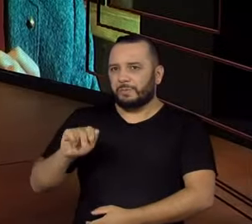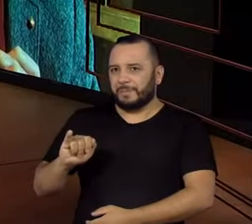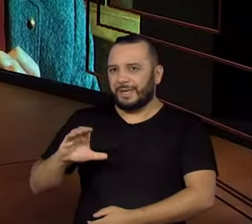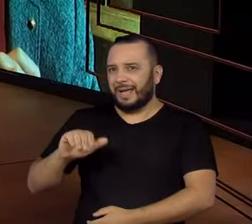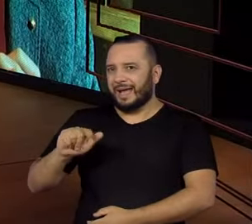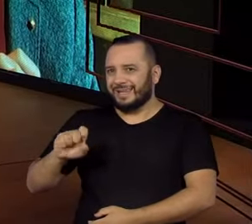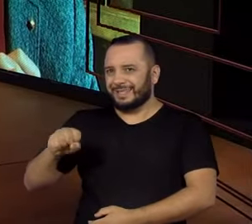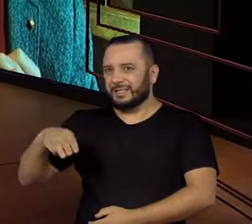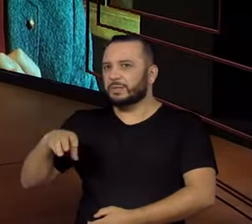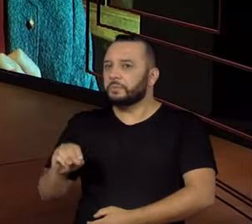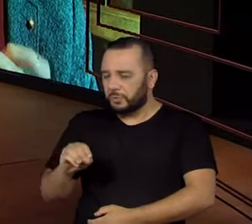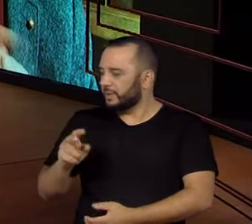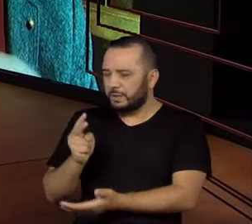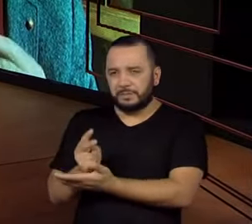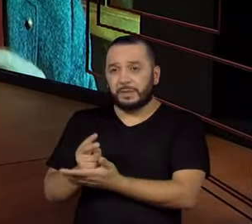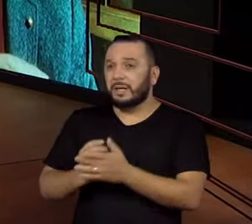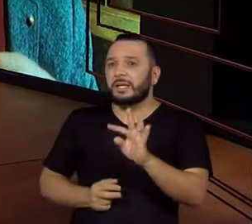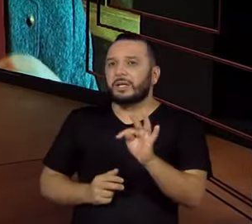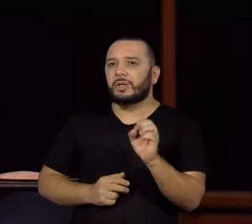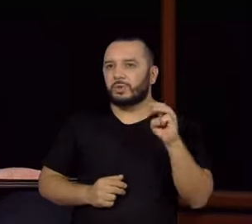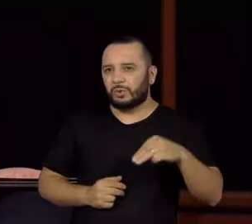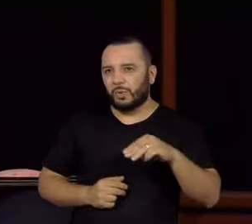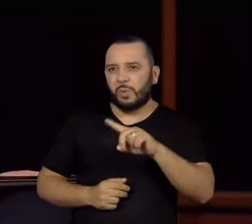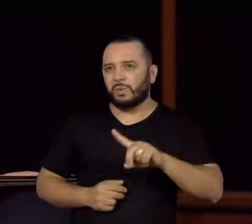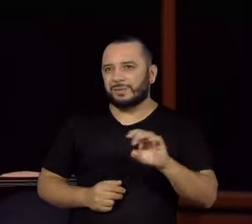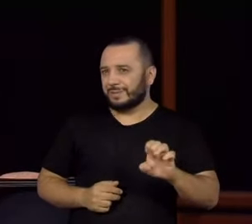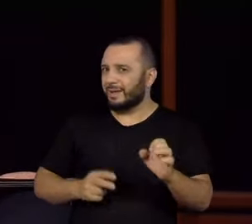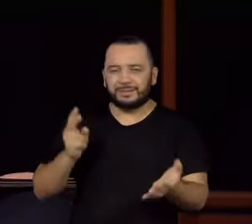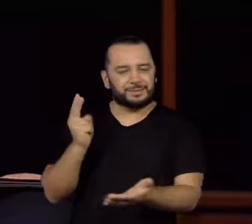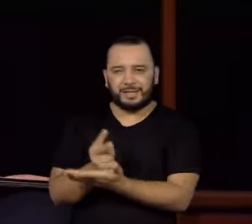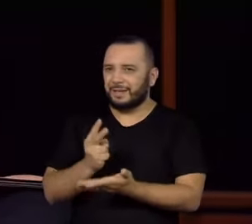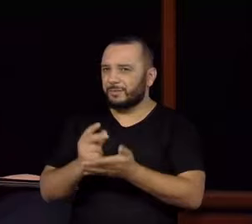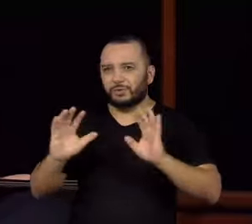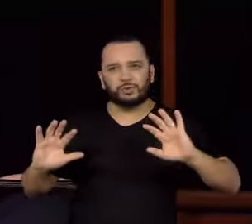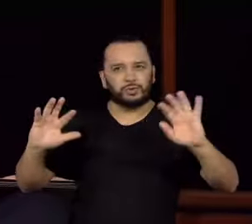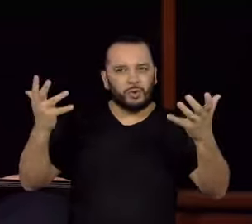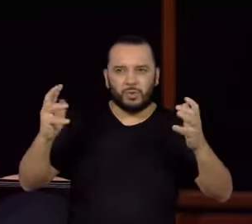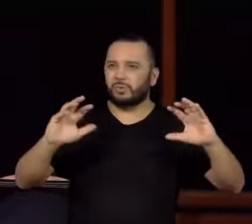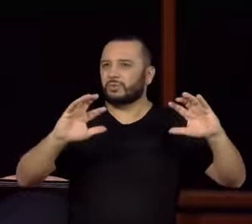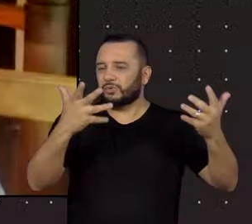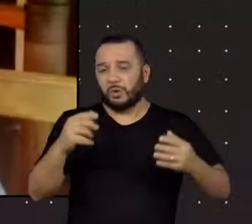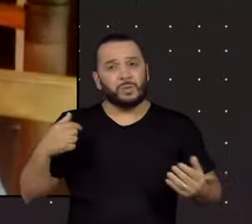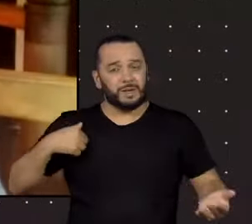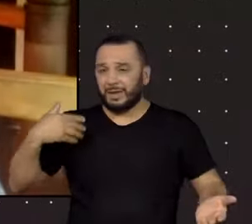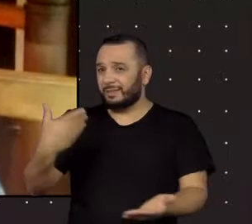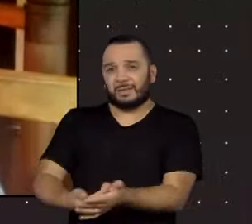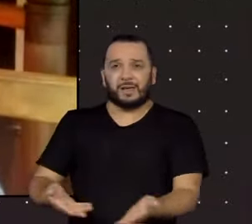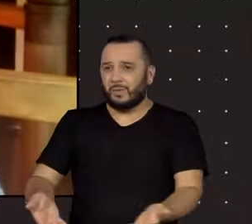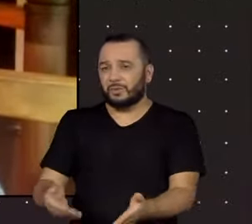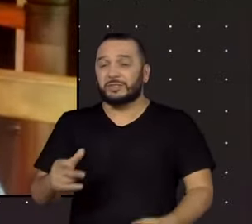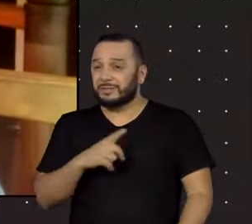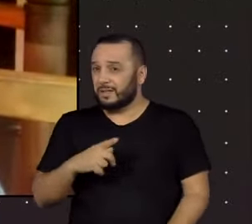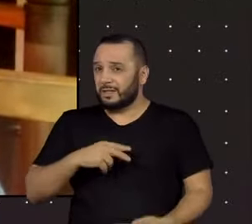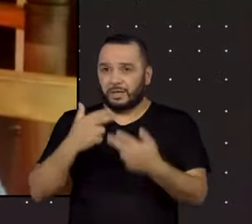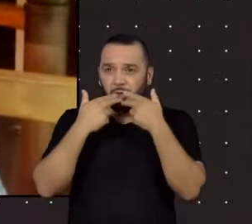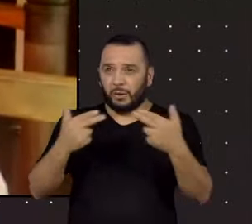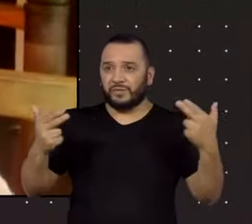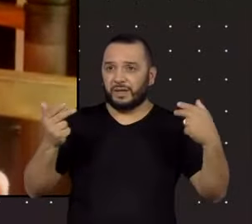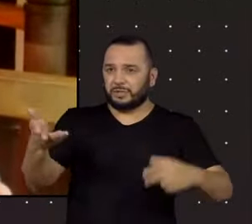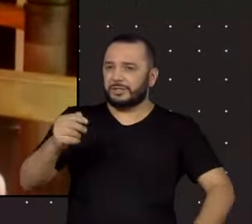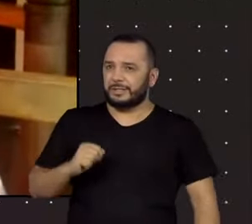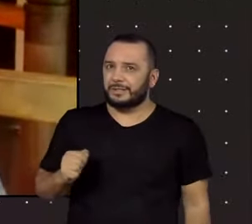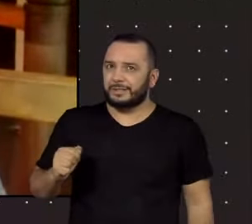Tom Zé continuou a 1000 por hora. Cada show que o Tom Zé faz na vida, cada manifestação dele tem uma novidade, né? E